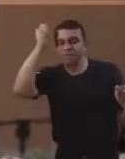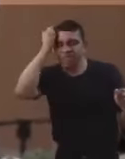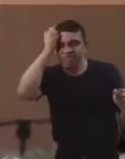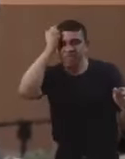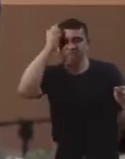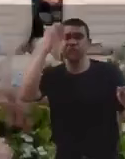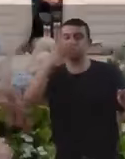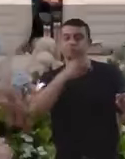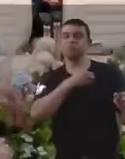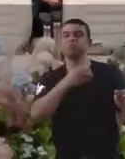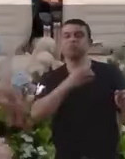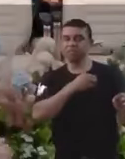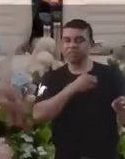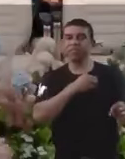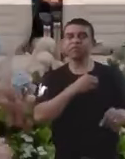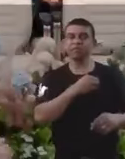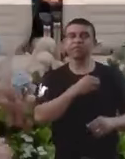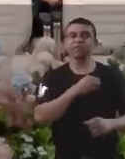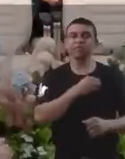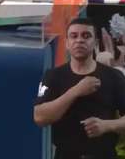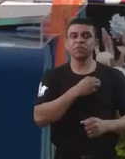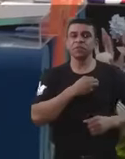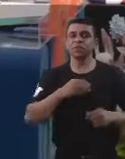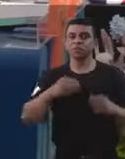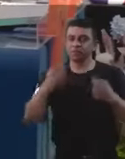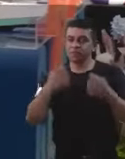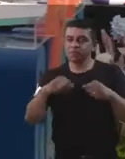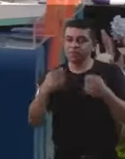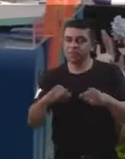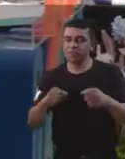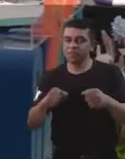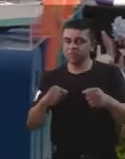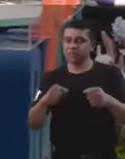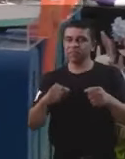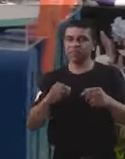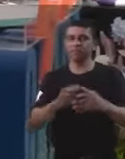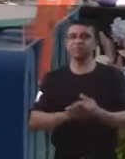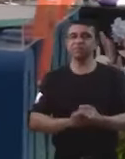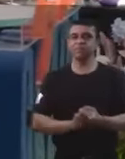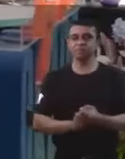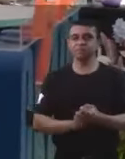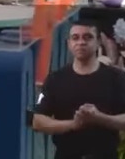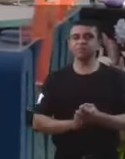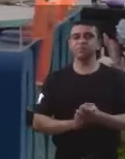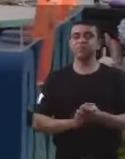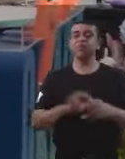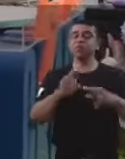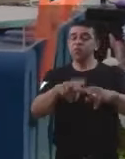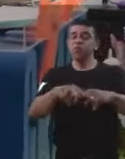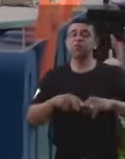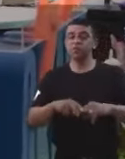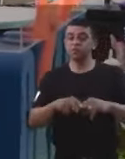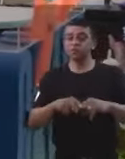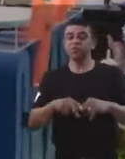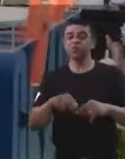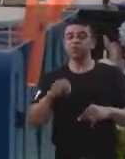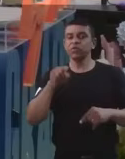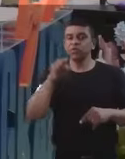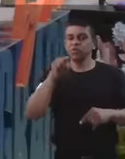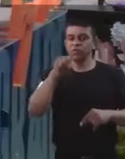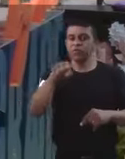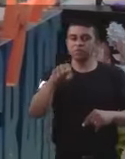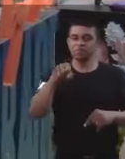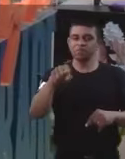pastor mestre? Então você que ganha a alma lá fora, você a conduz à igreja do